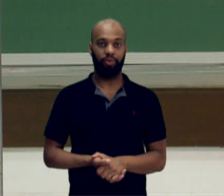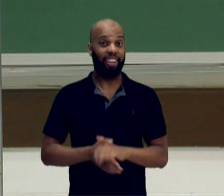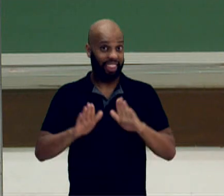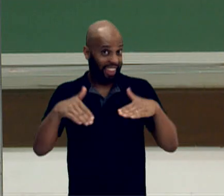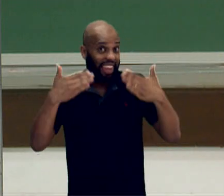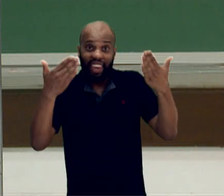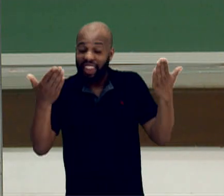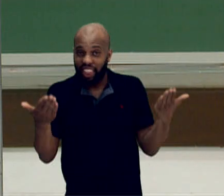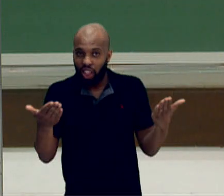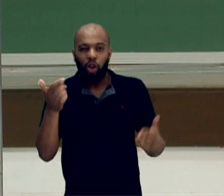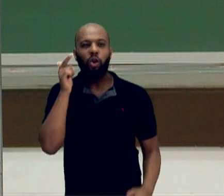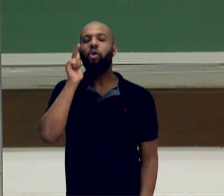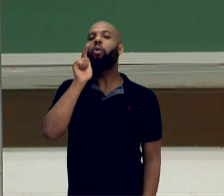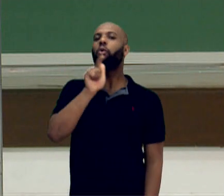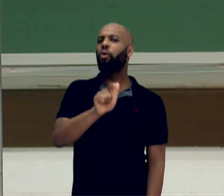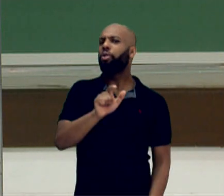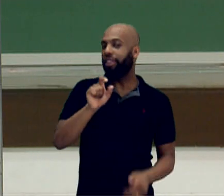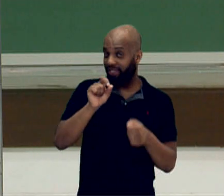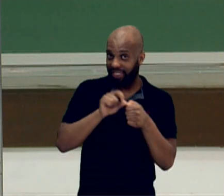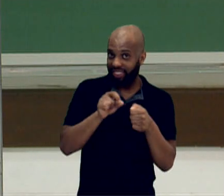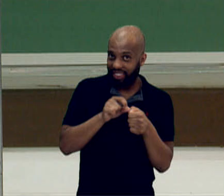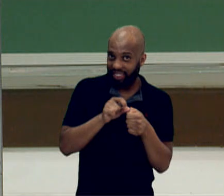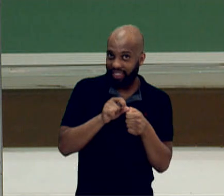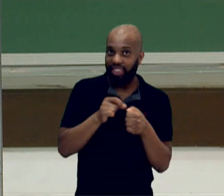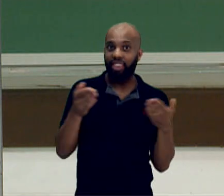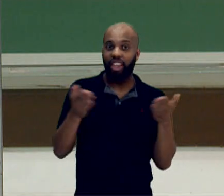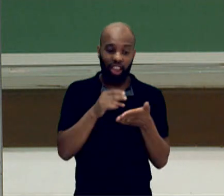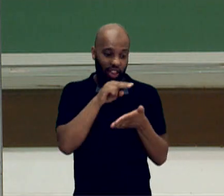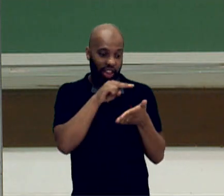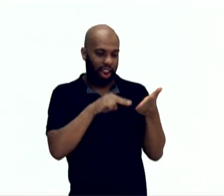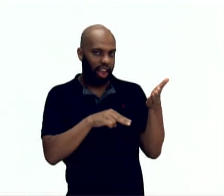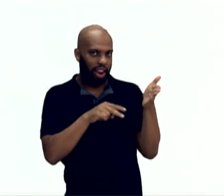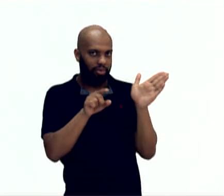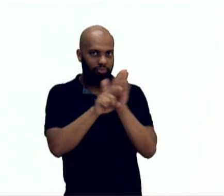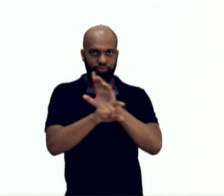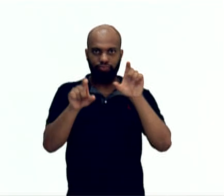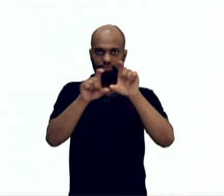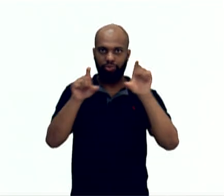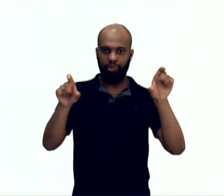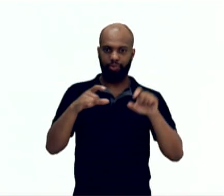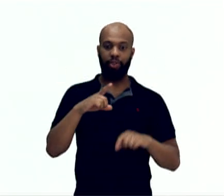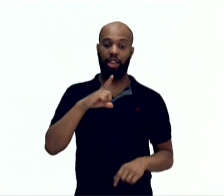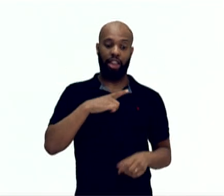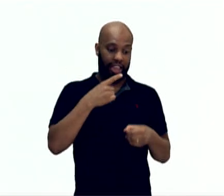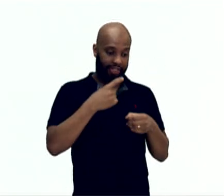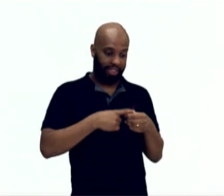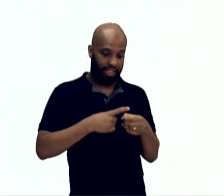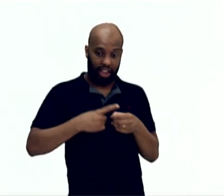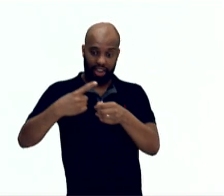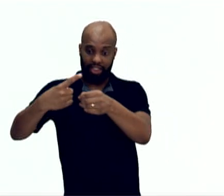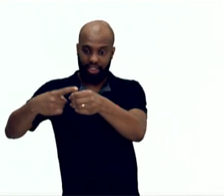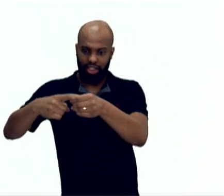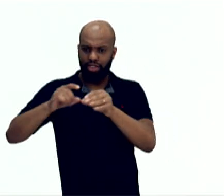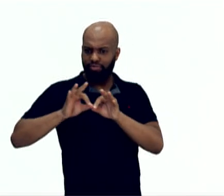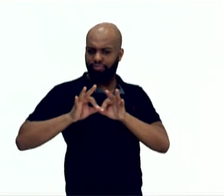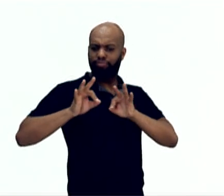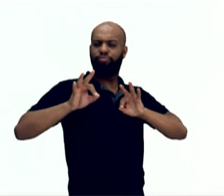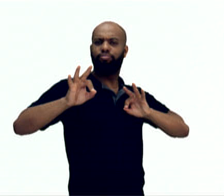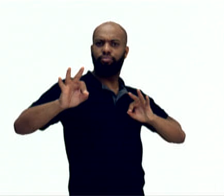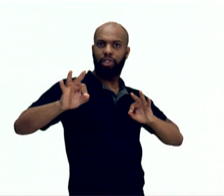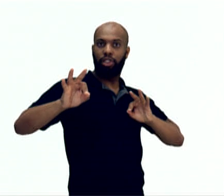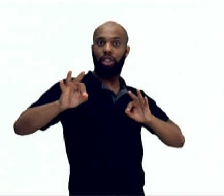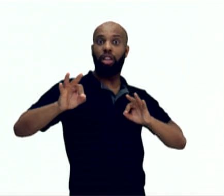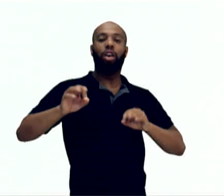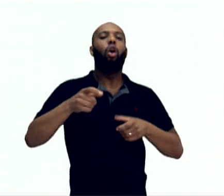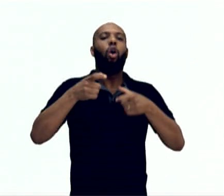E aí, gente, conseguiram fazer? Vamos ler o enunciado. A distância entre duas cidades nos